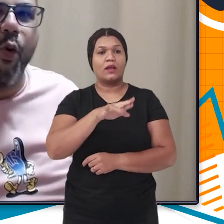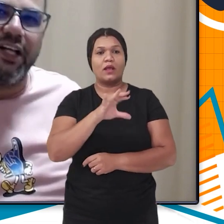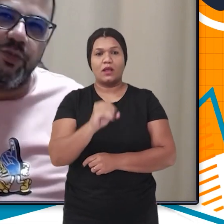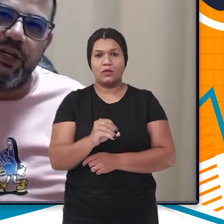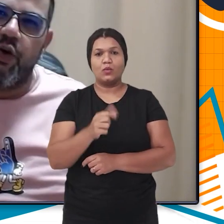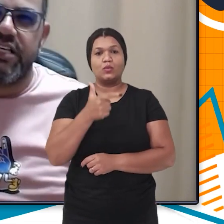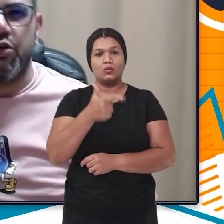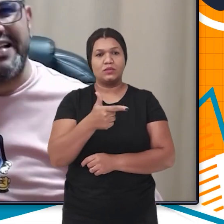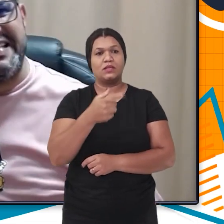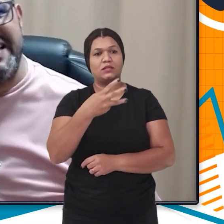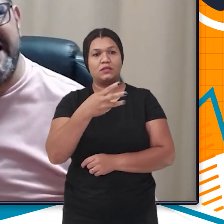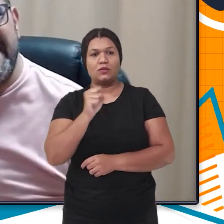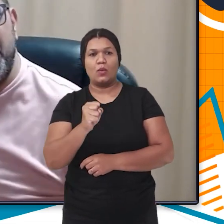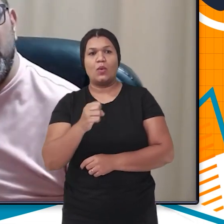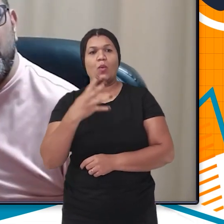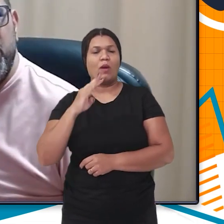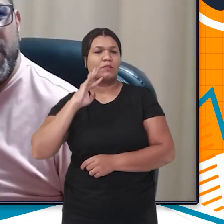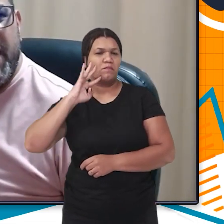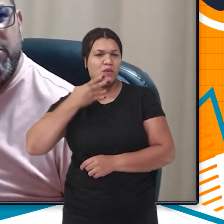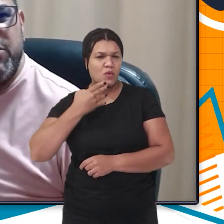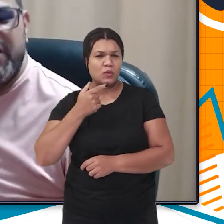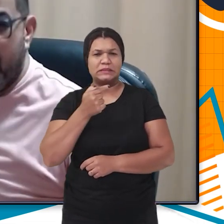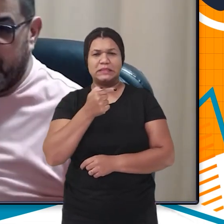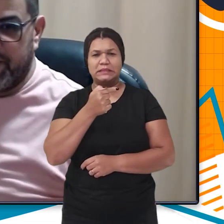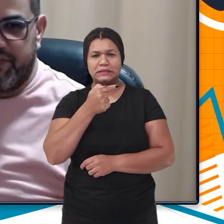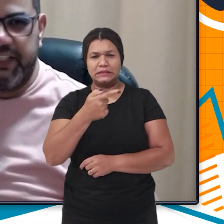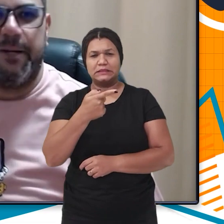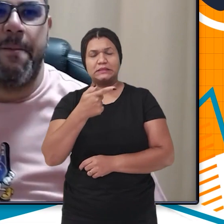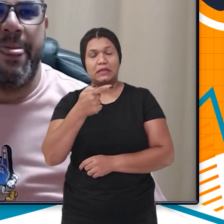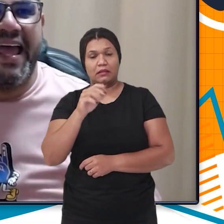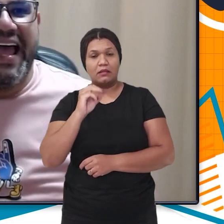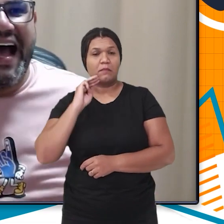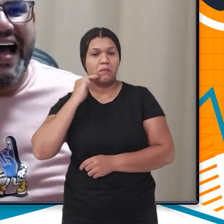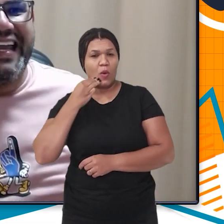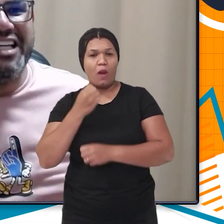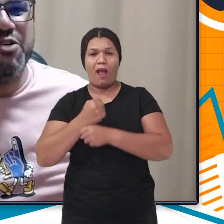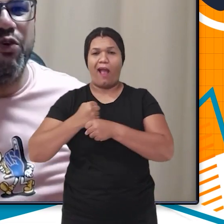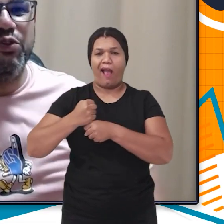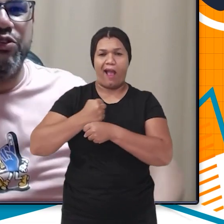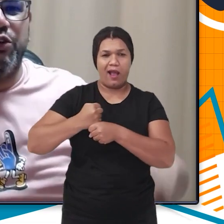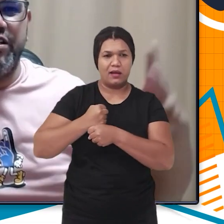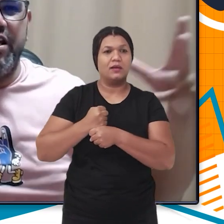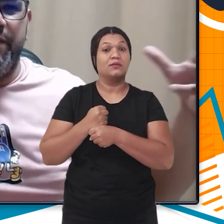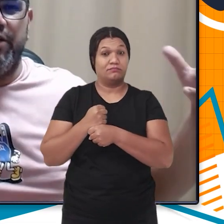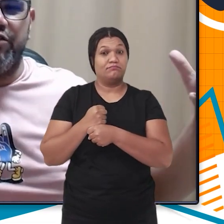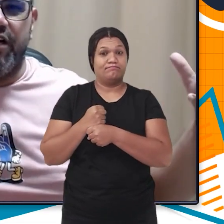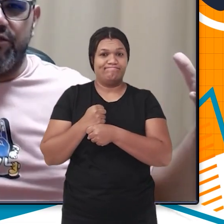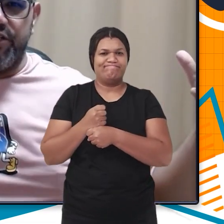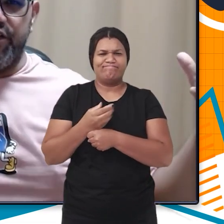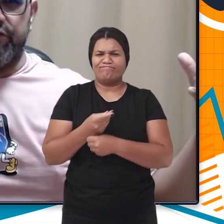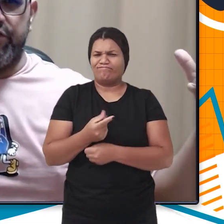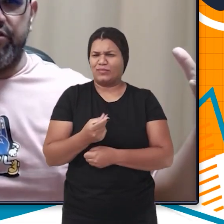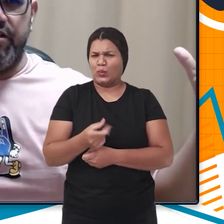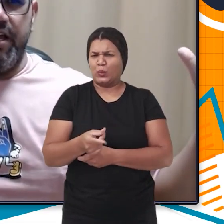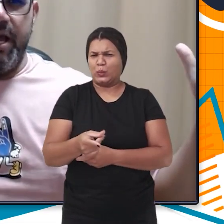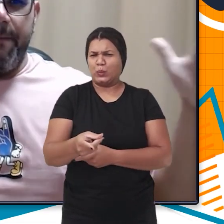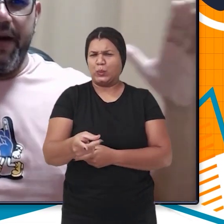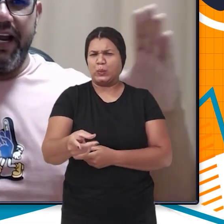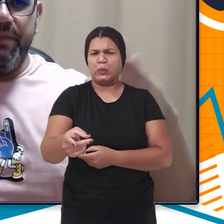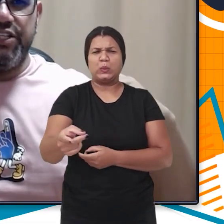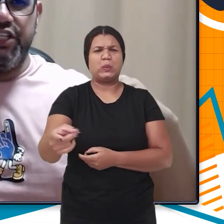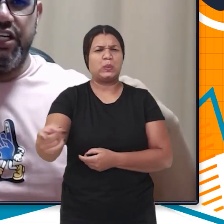238 com 4 bilhões 470 milhões de anos, a meia-vida, além de muitos outros elementos